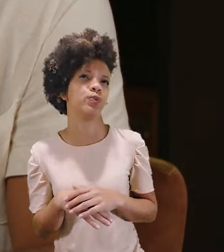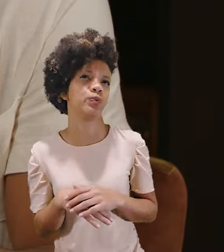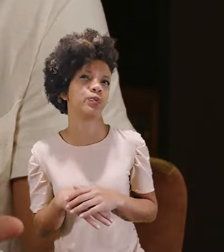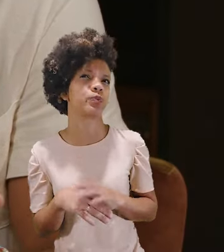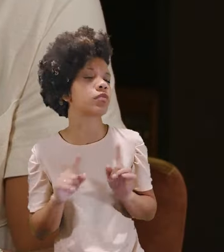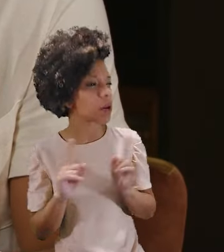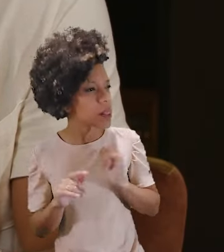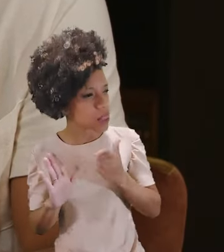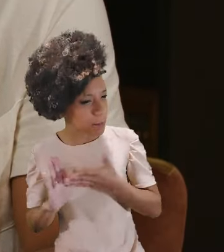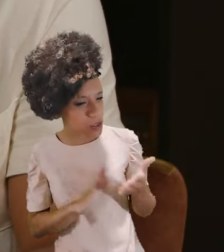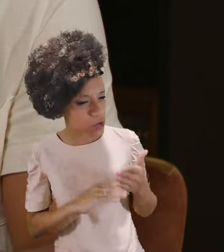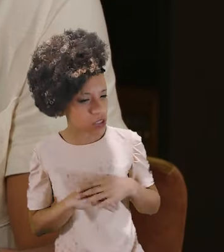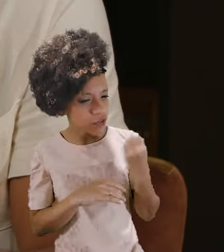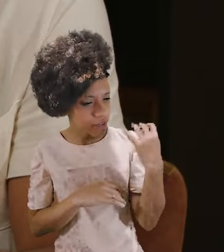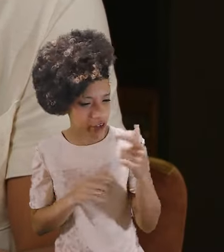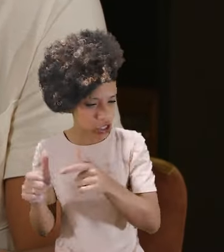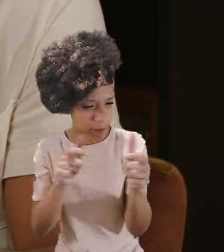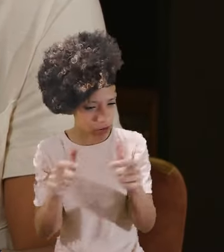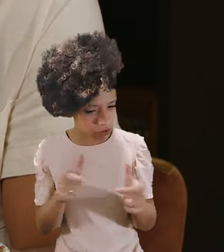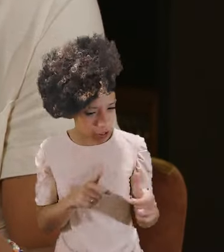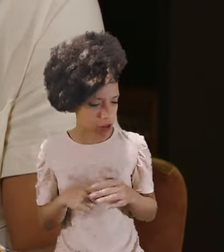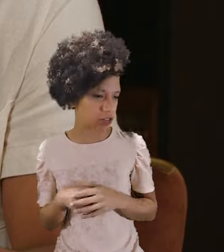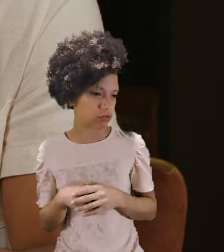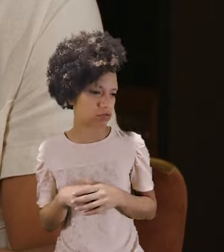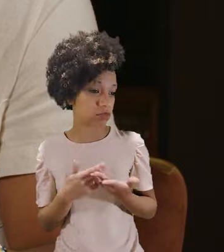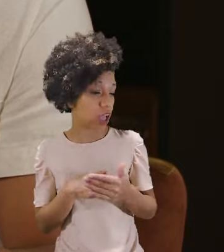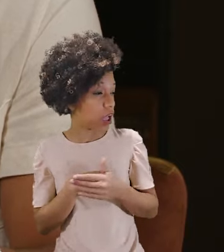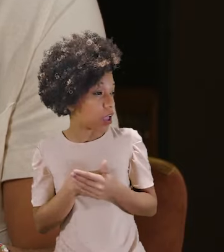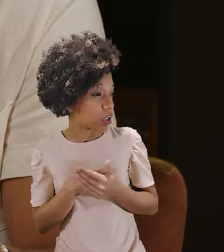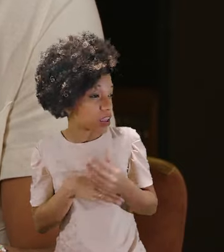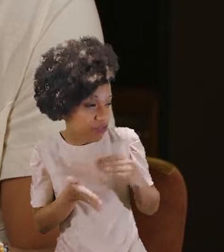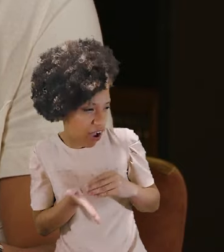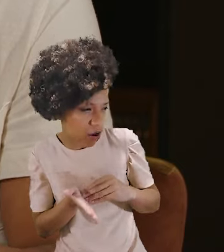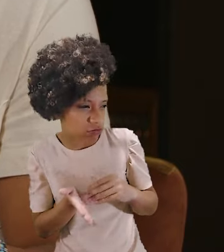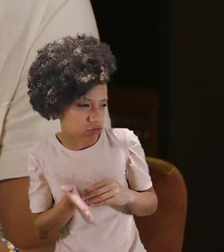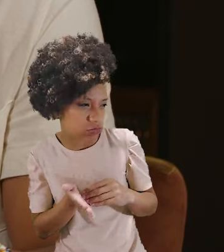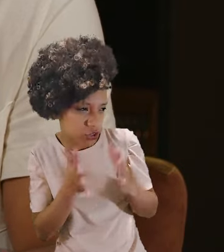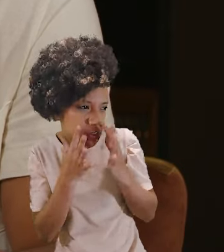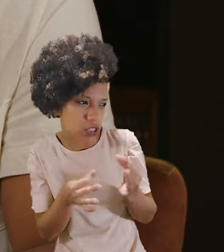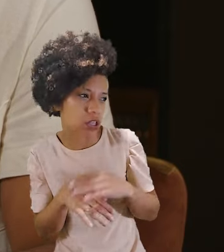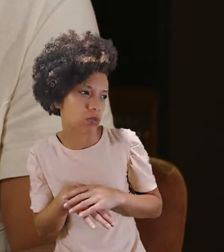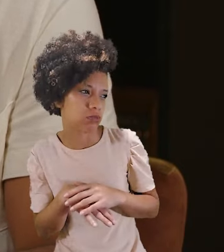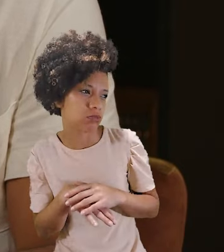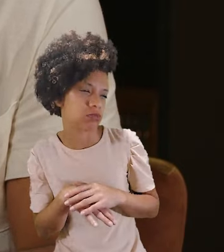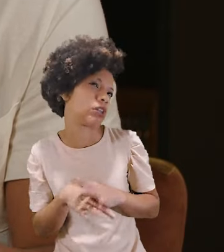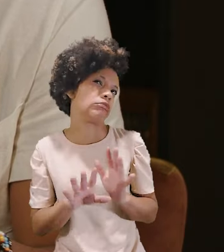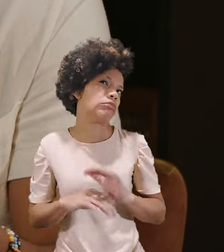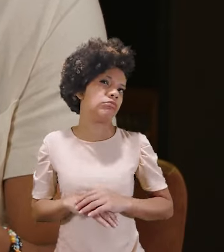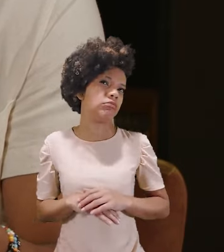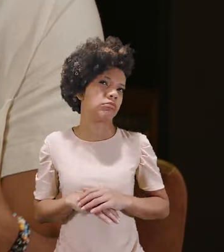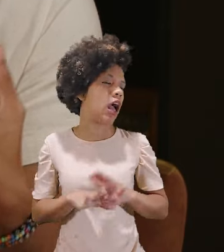mas tem momentos que você vai viajar para lugares locais muito carente assim entendeu então acho que ainda rola um pouco disso